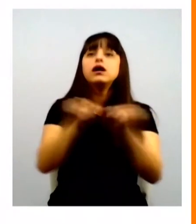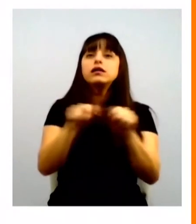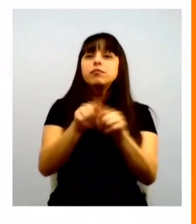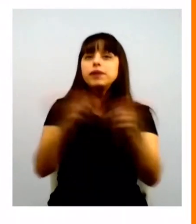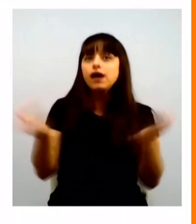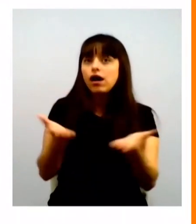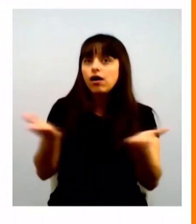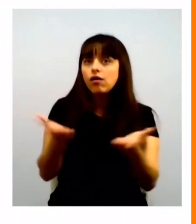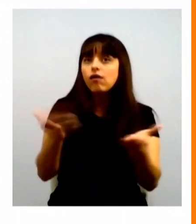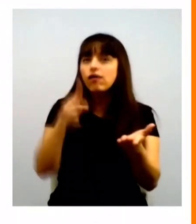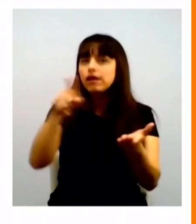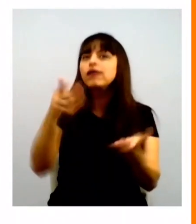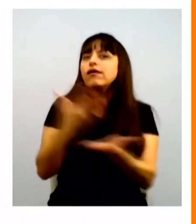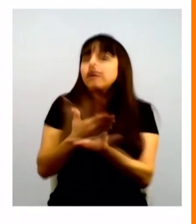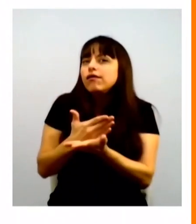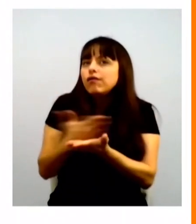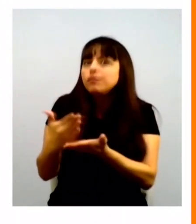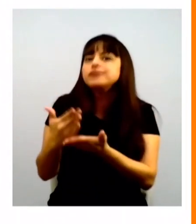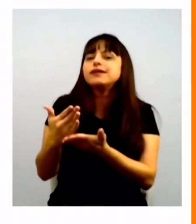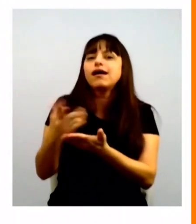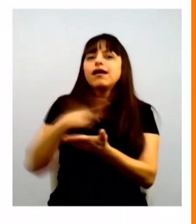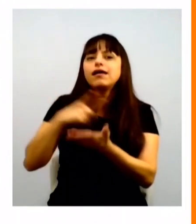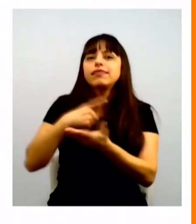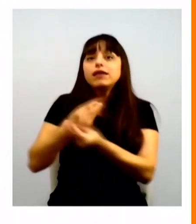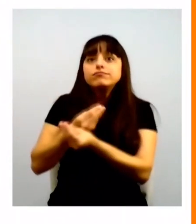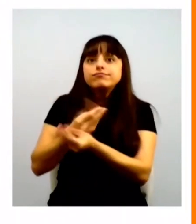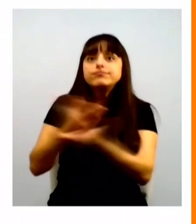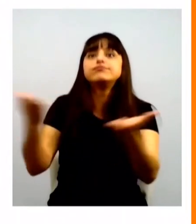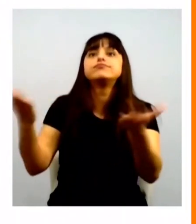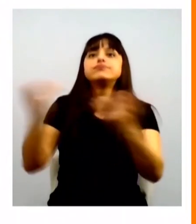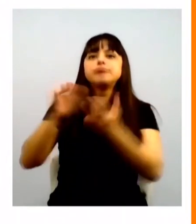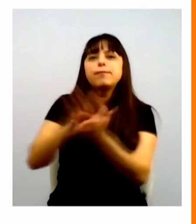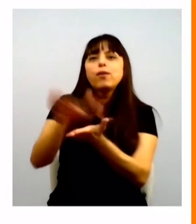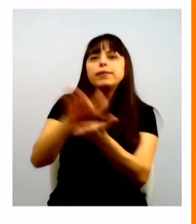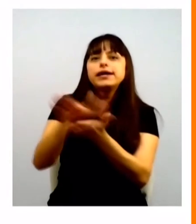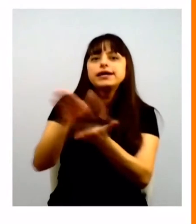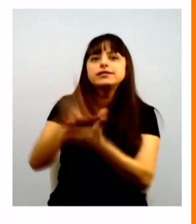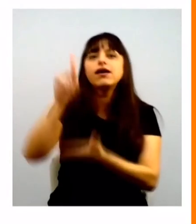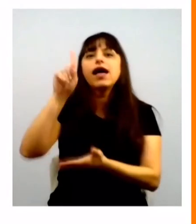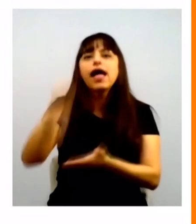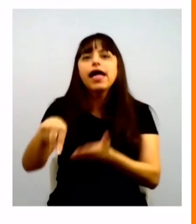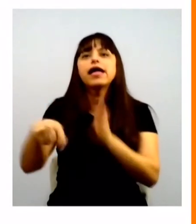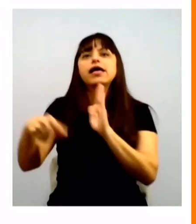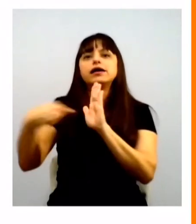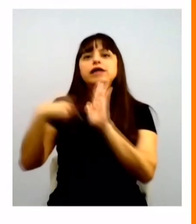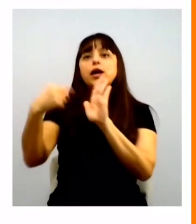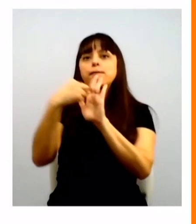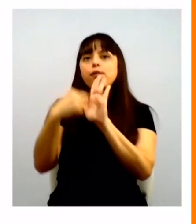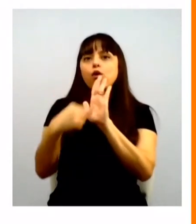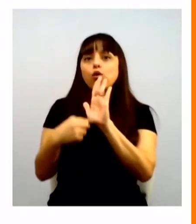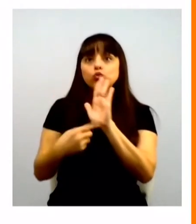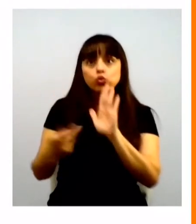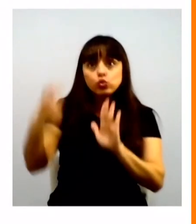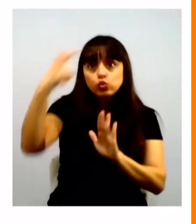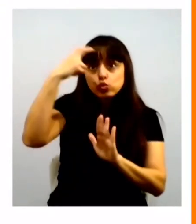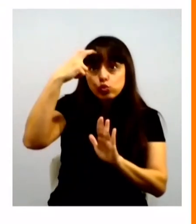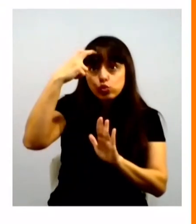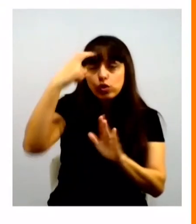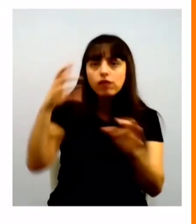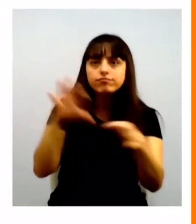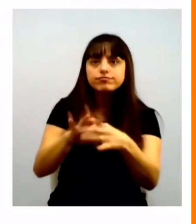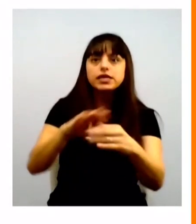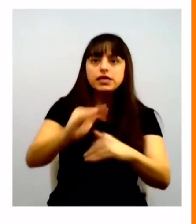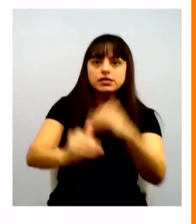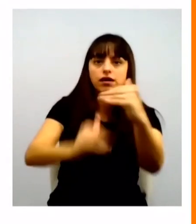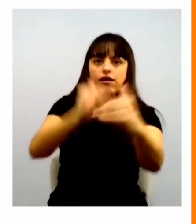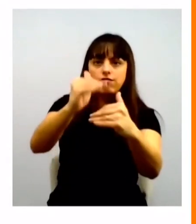desenvolvimento, esta publicação que acaba do ano, que é do ano 19, fala